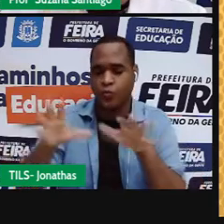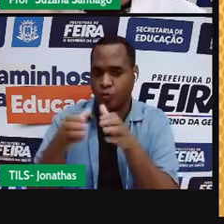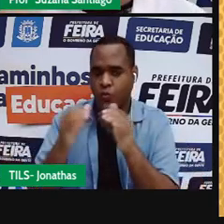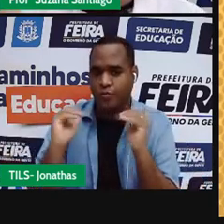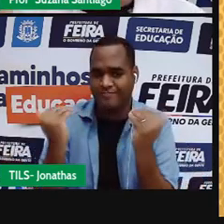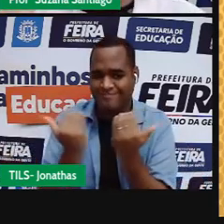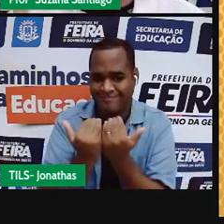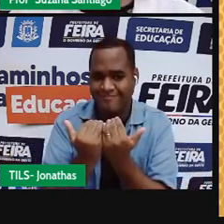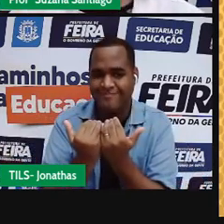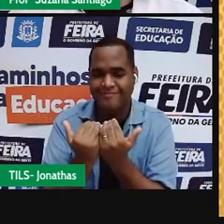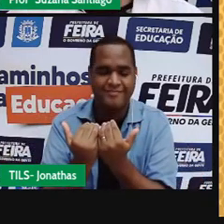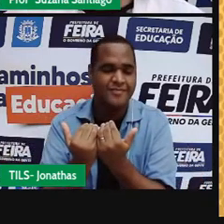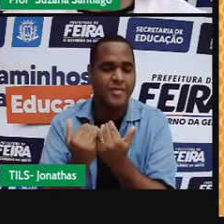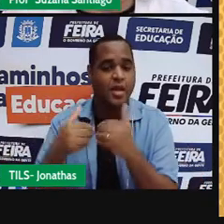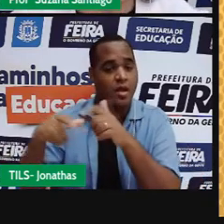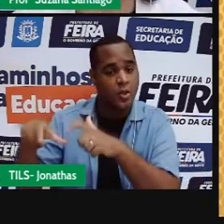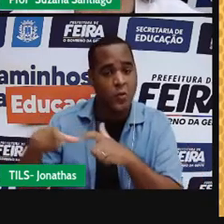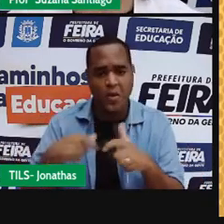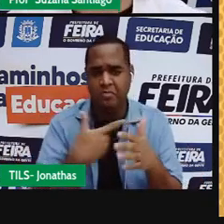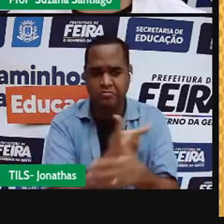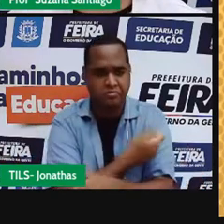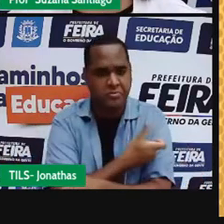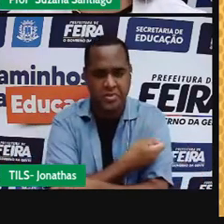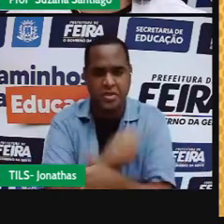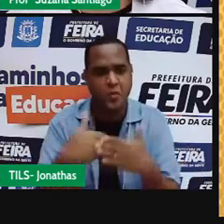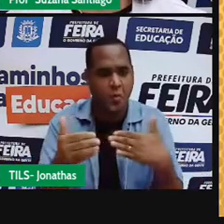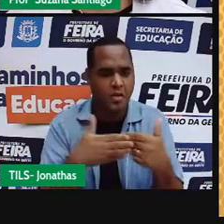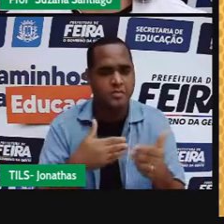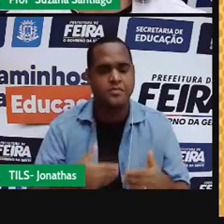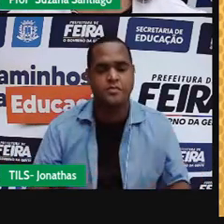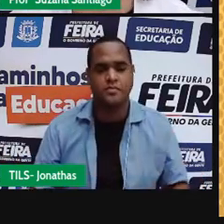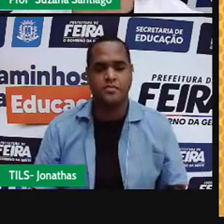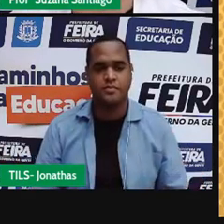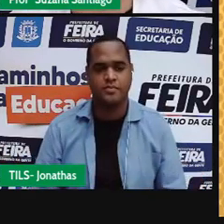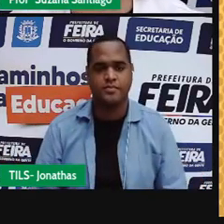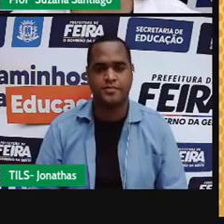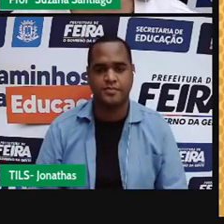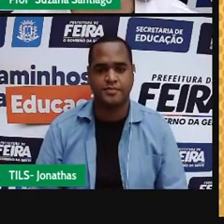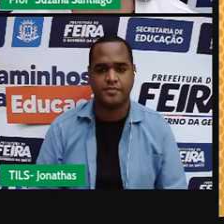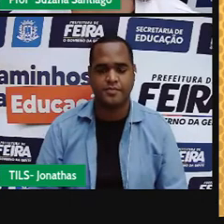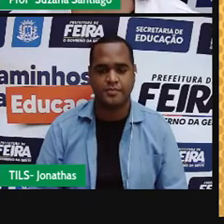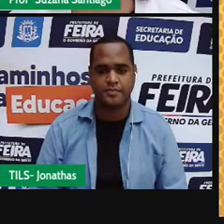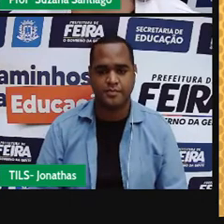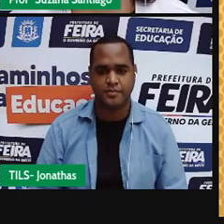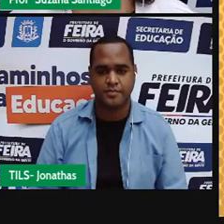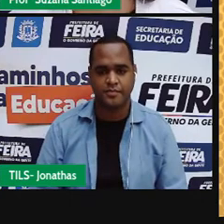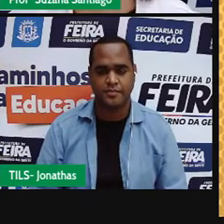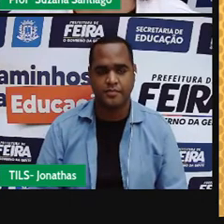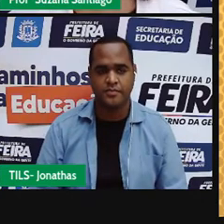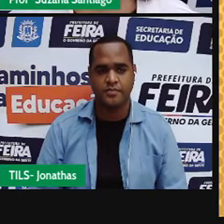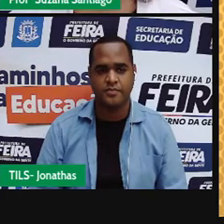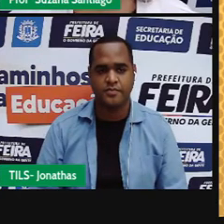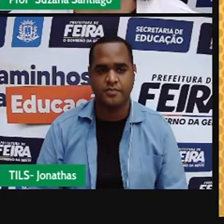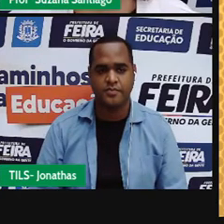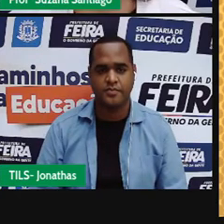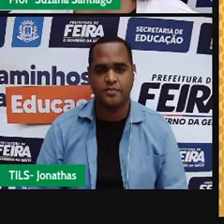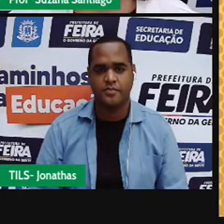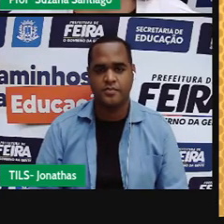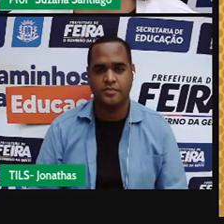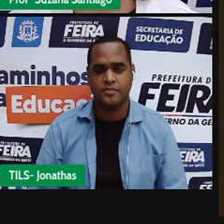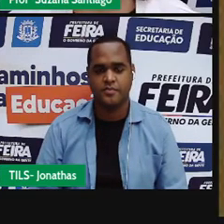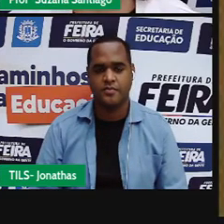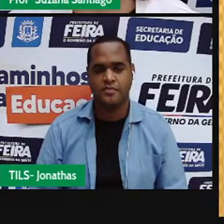comunidade, independente de qual vacina seja. Exatamente. Então, já recebeu o nosso carimbo aí de fake. Vamos